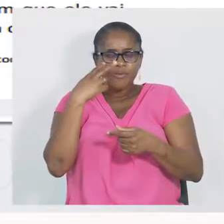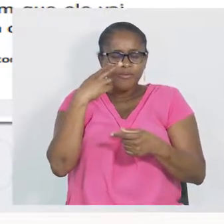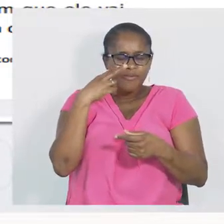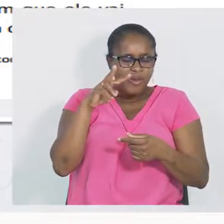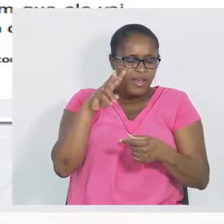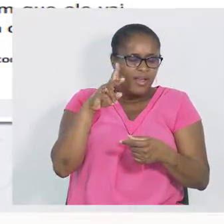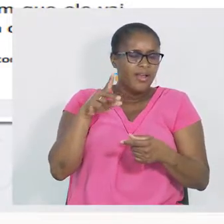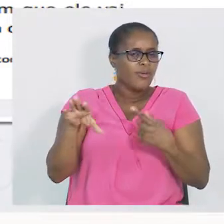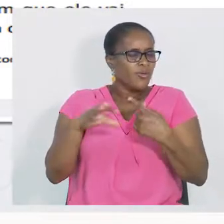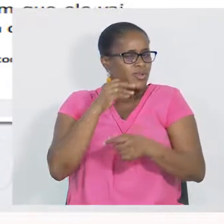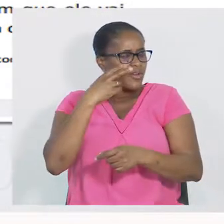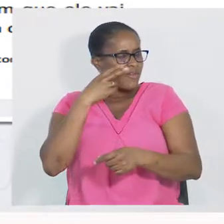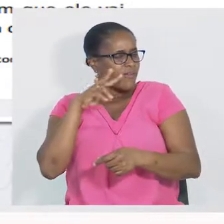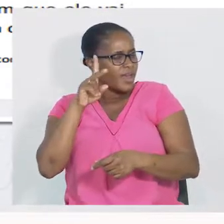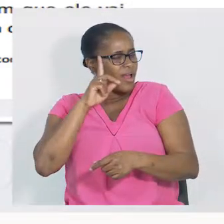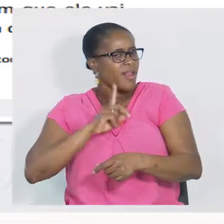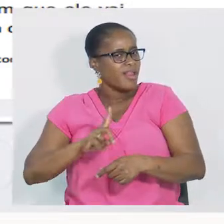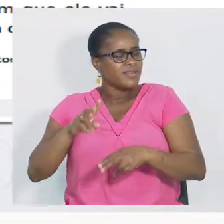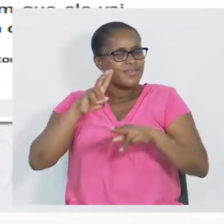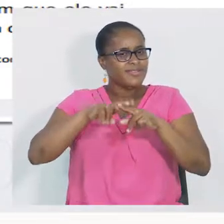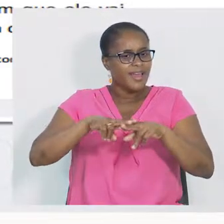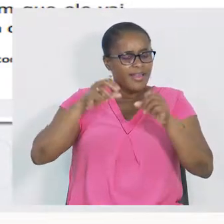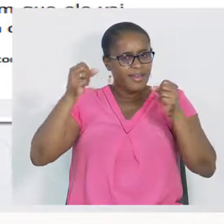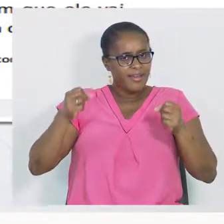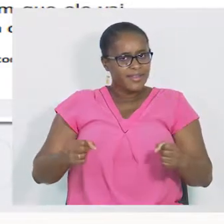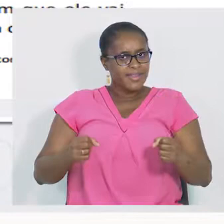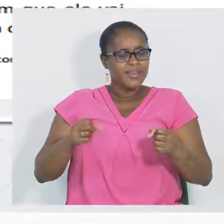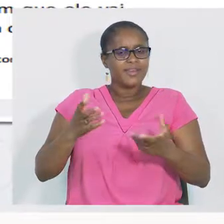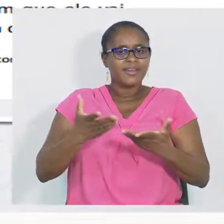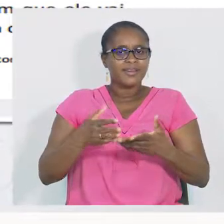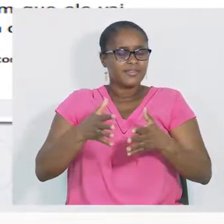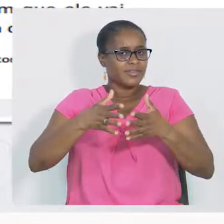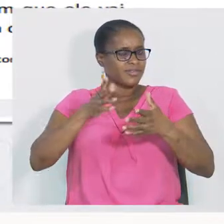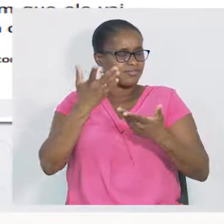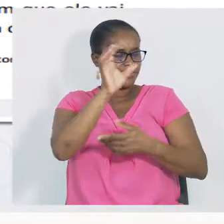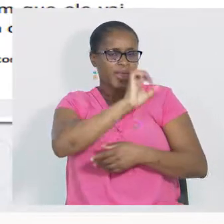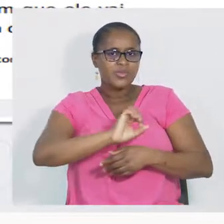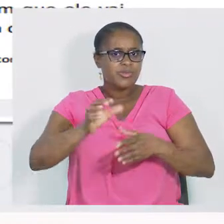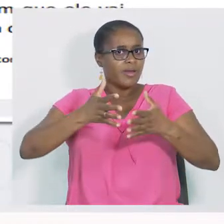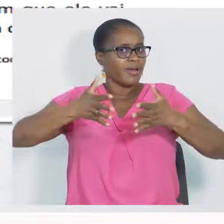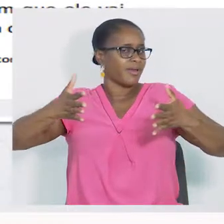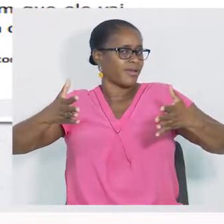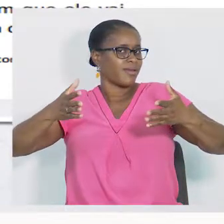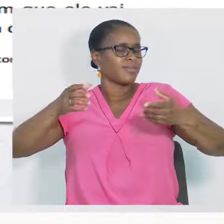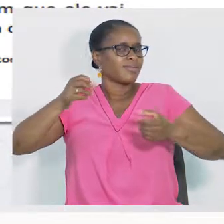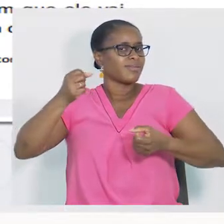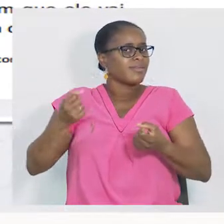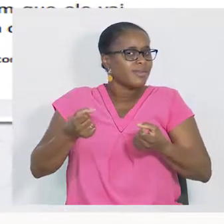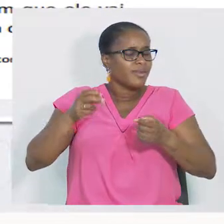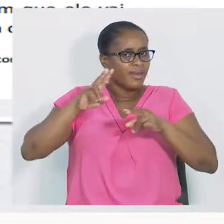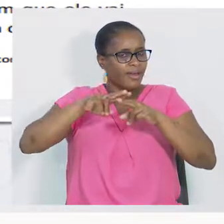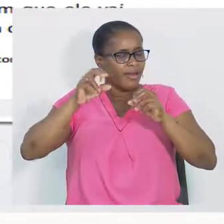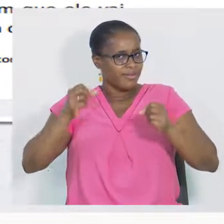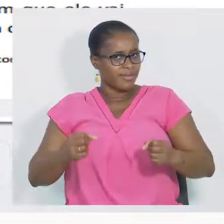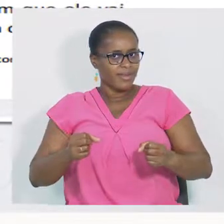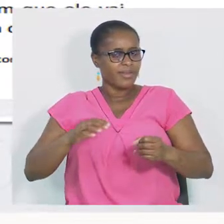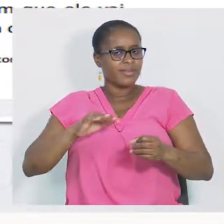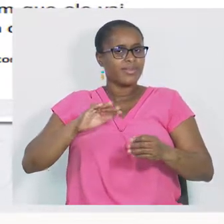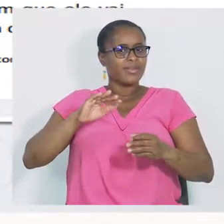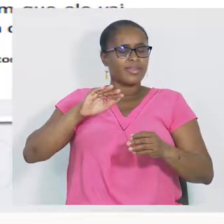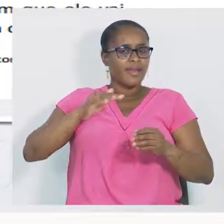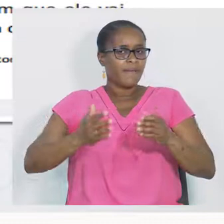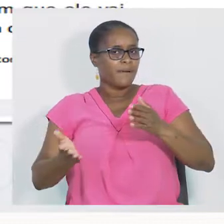logo quererem o mesmo. Já te aconteceu isto? Bom, admito que eu também